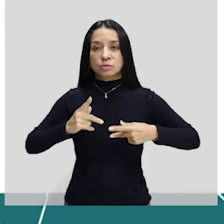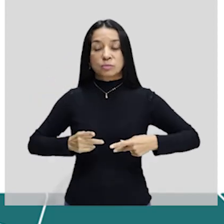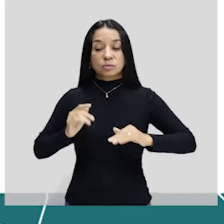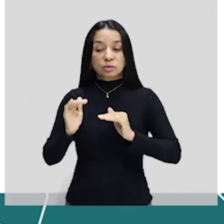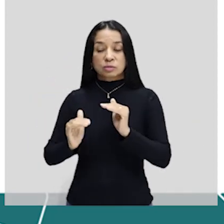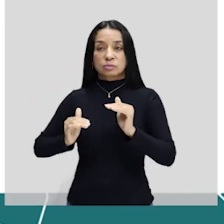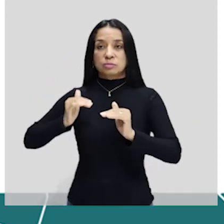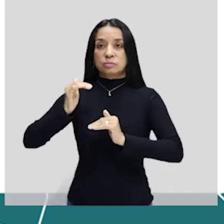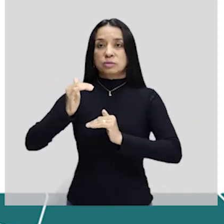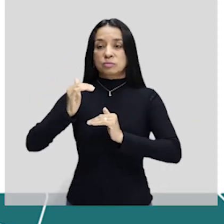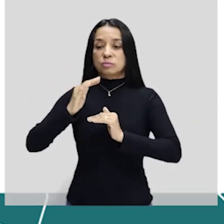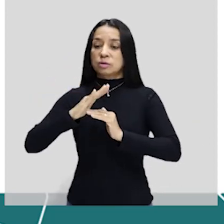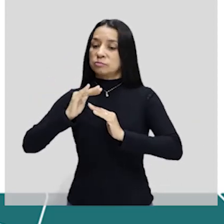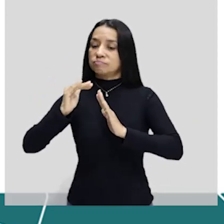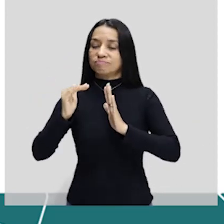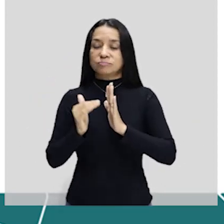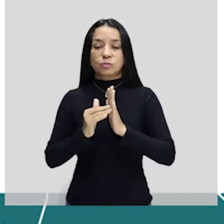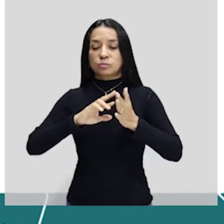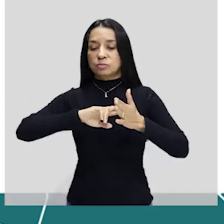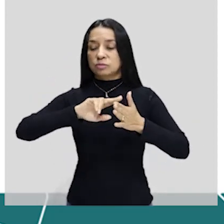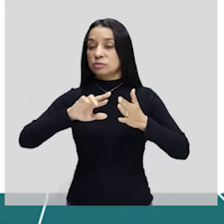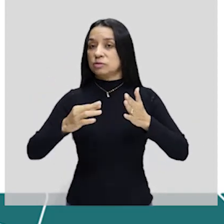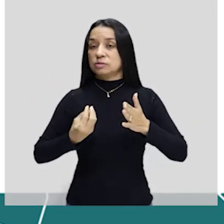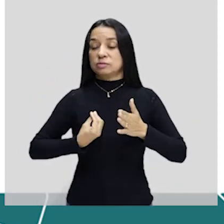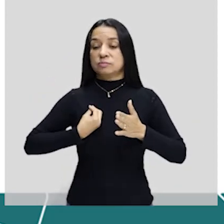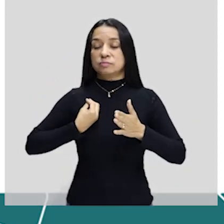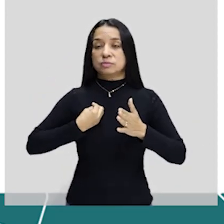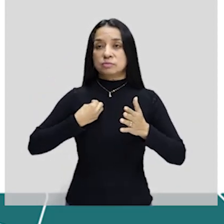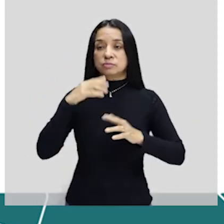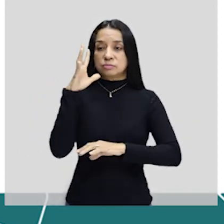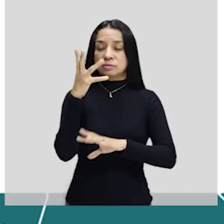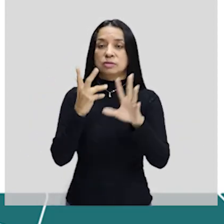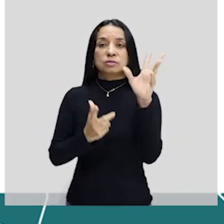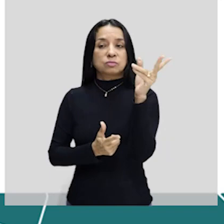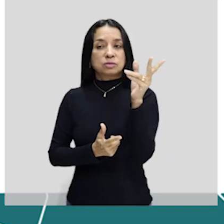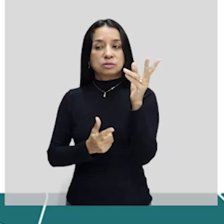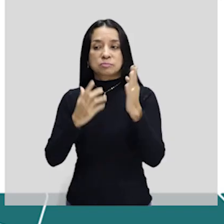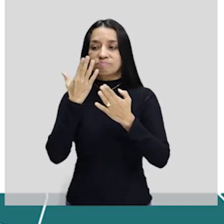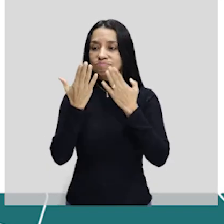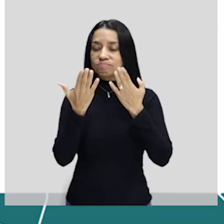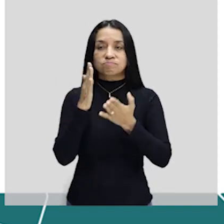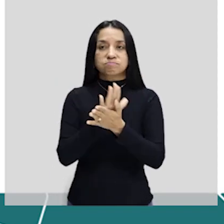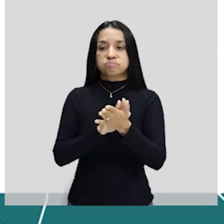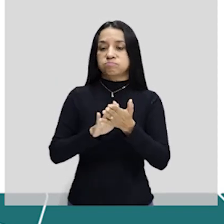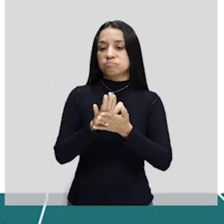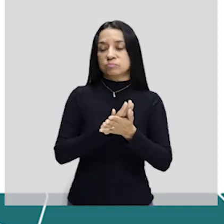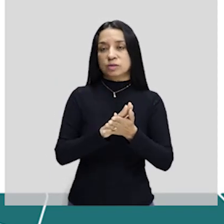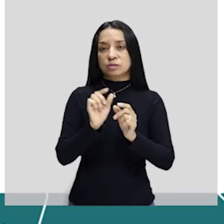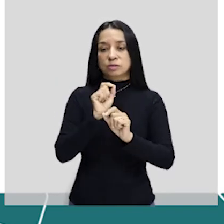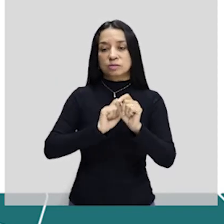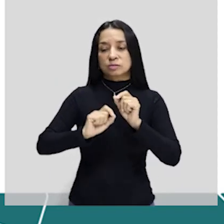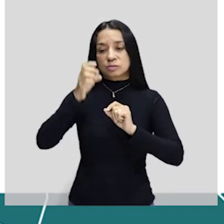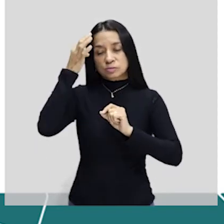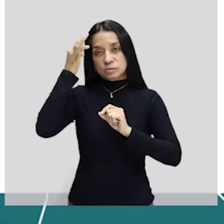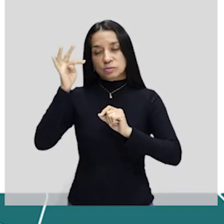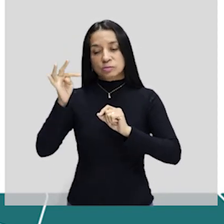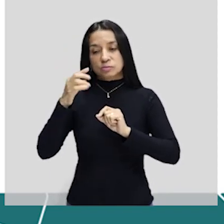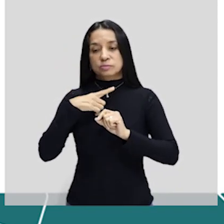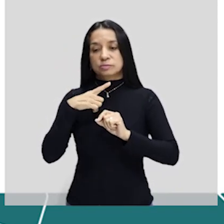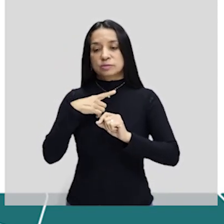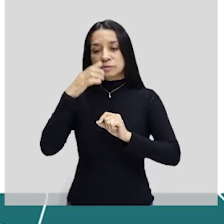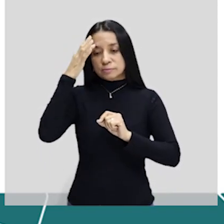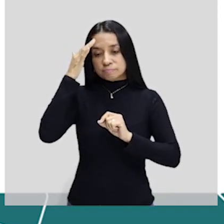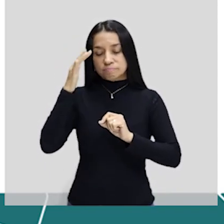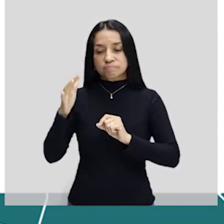superior a todos os outros seres vivos da natureza, não poderia ser comparado a nada. Então esses são os teóricos aí que tinham essa